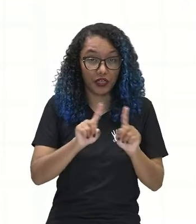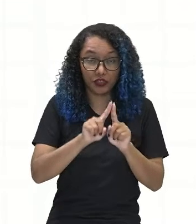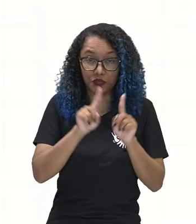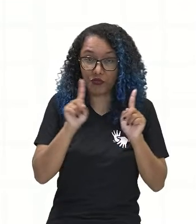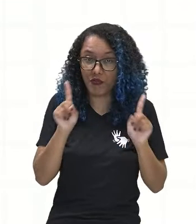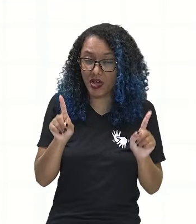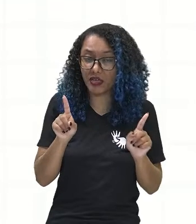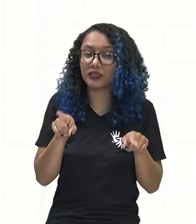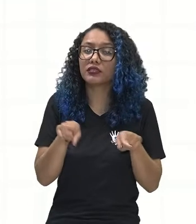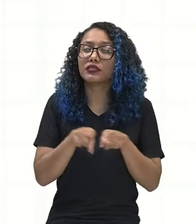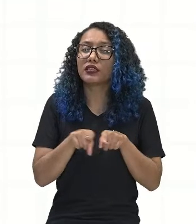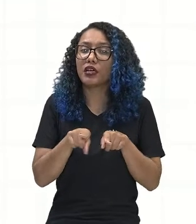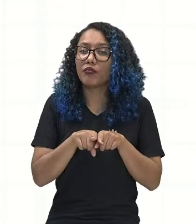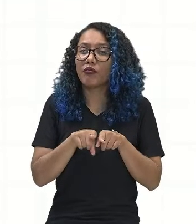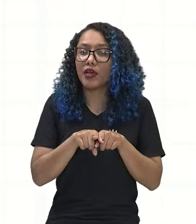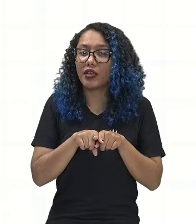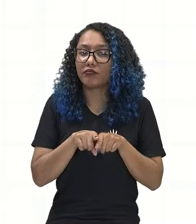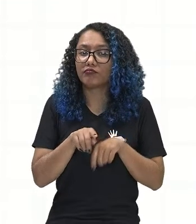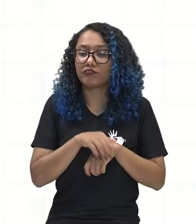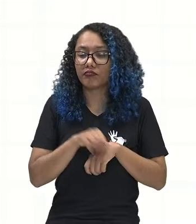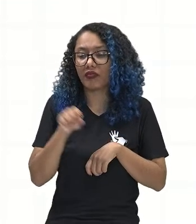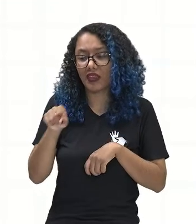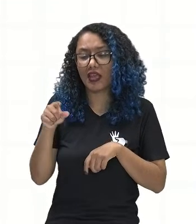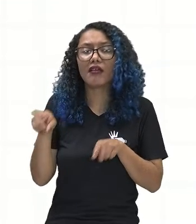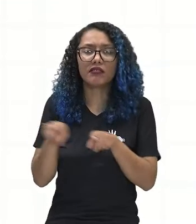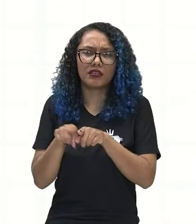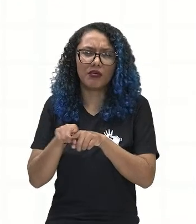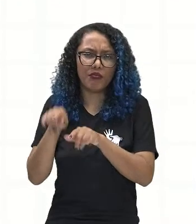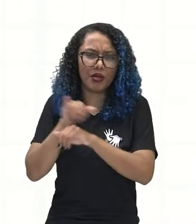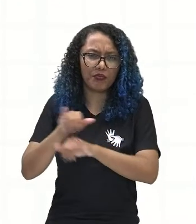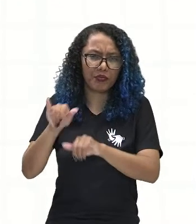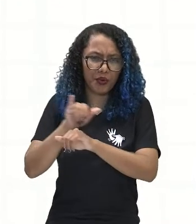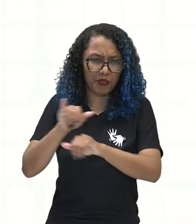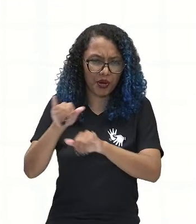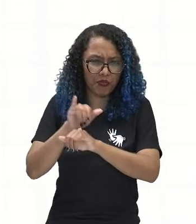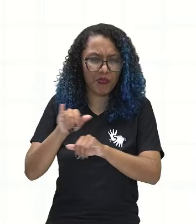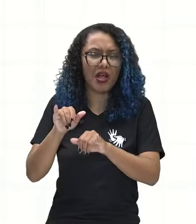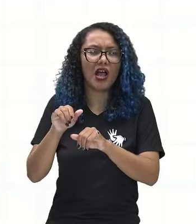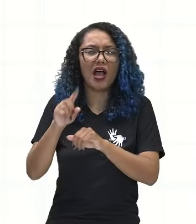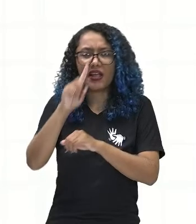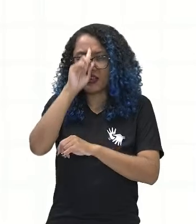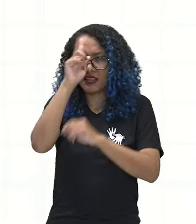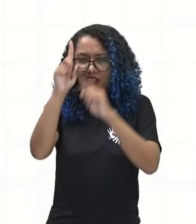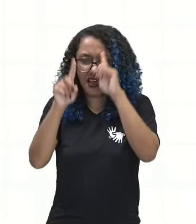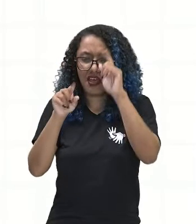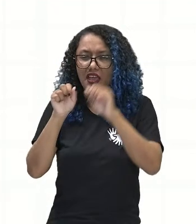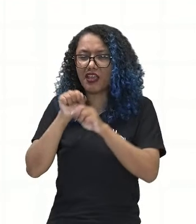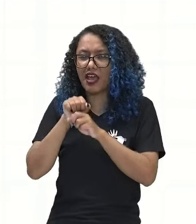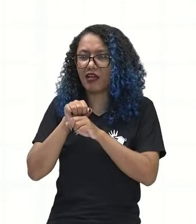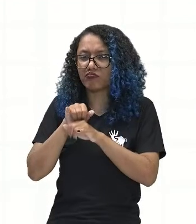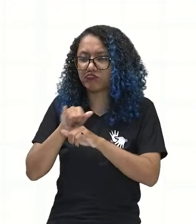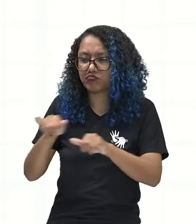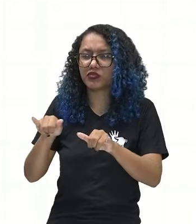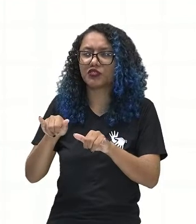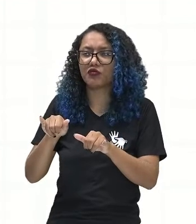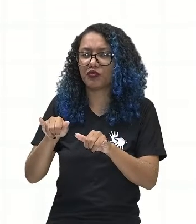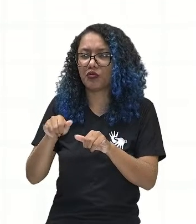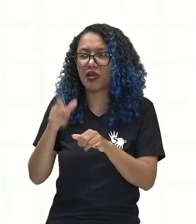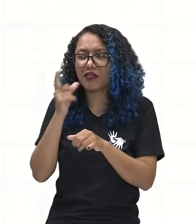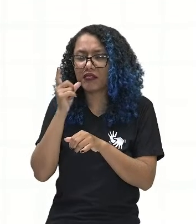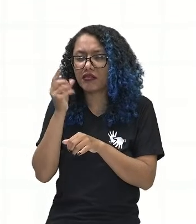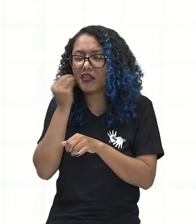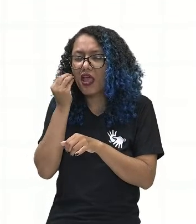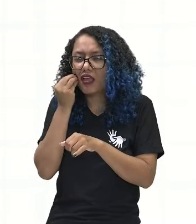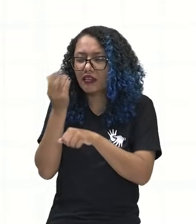propaganda também ela anuncia, ela incute alguma ideia, não é, para que você